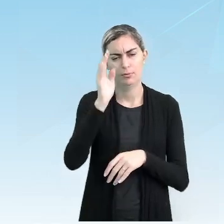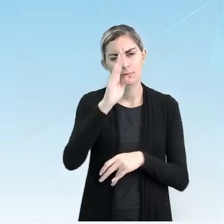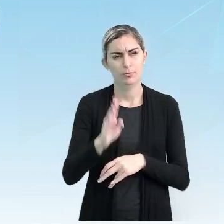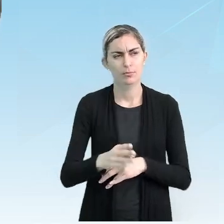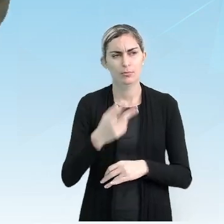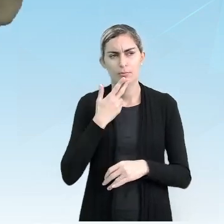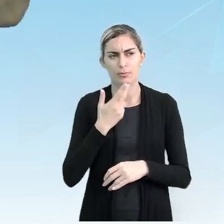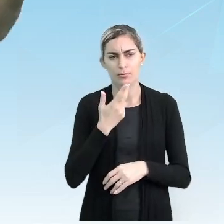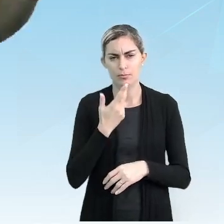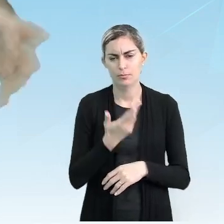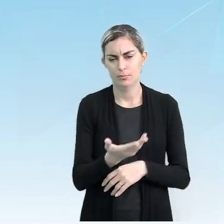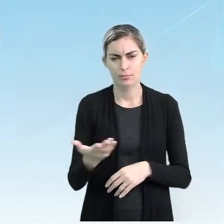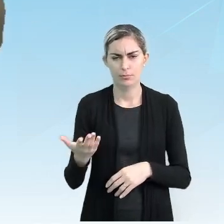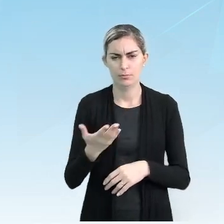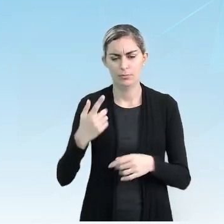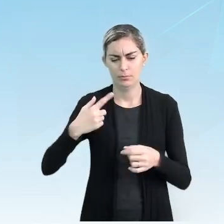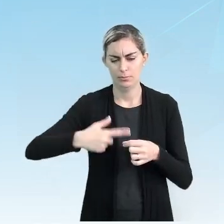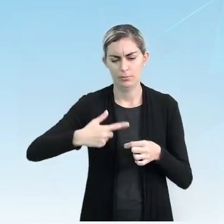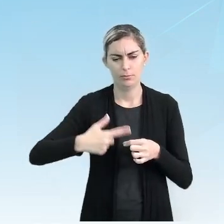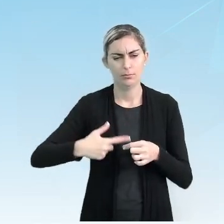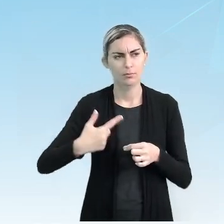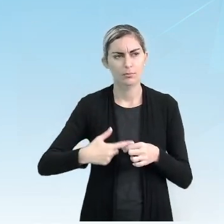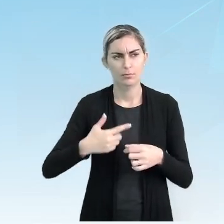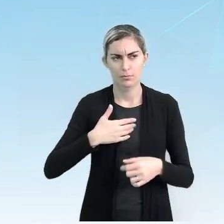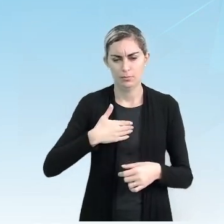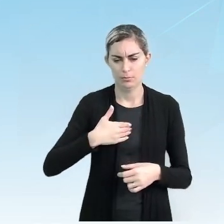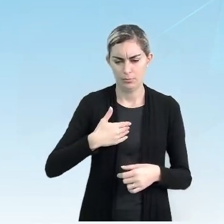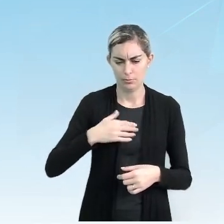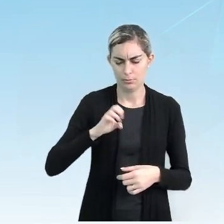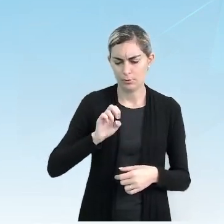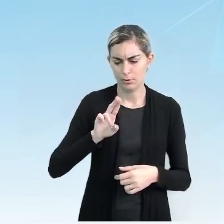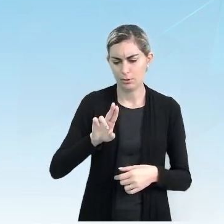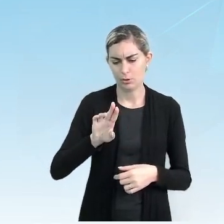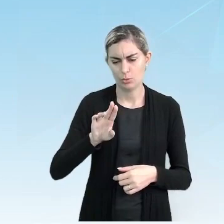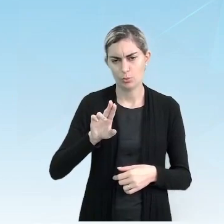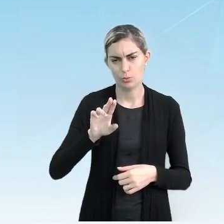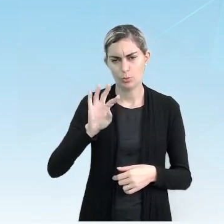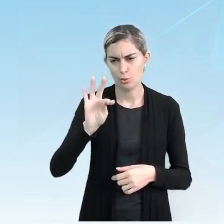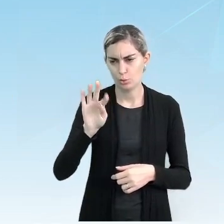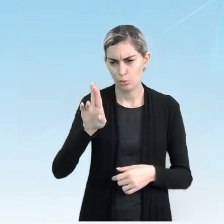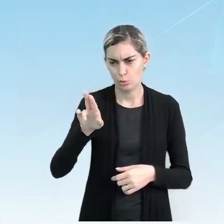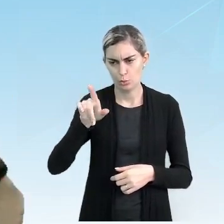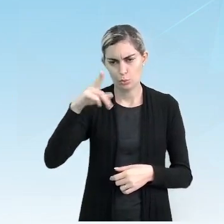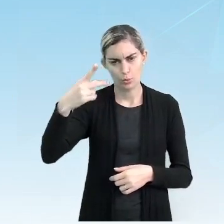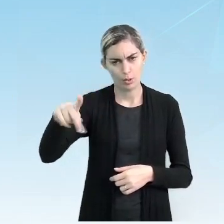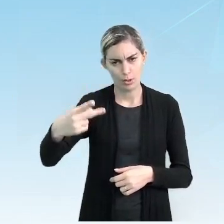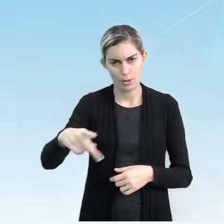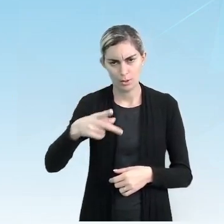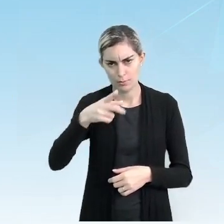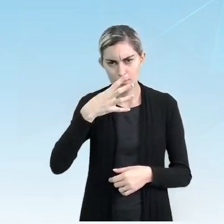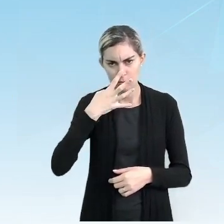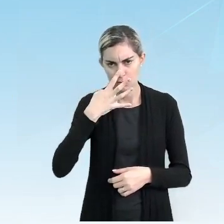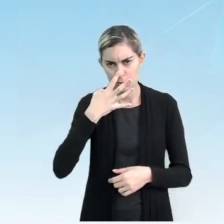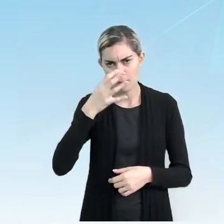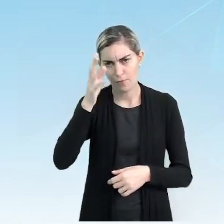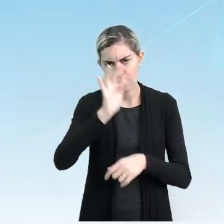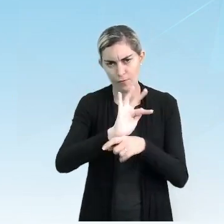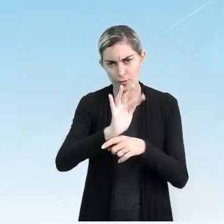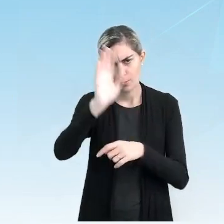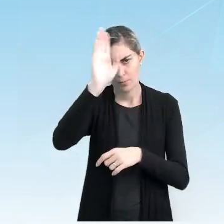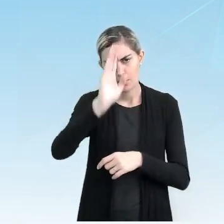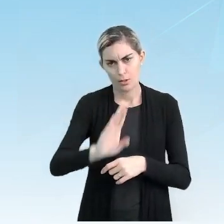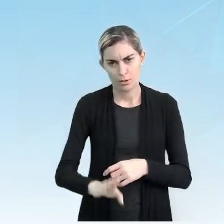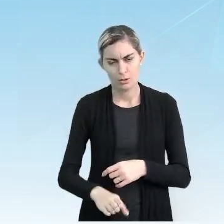fala lá do pessoal do interior. Eu, Tu, Eles, um filme brasileiro. Dá uma assistida desse filme aí que você vai gostar e vai ver exatamente